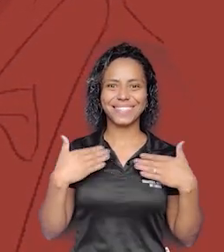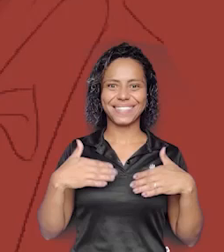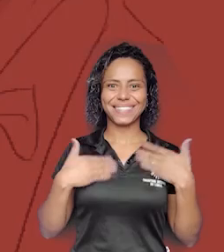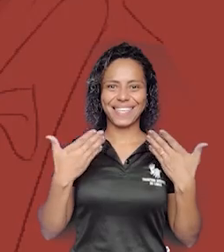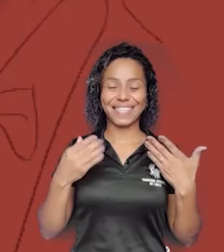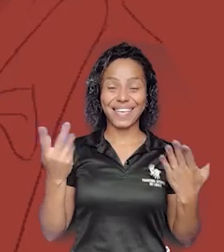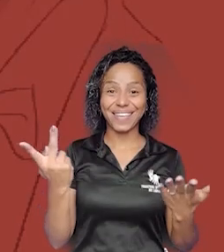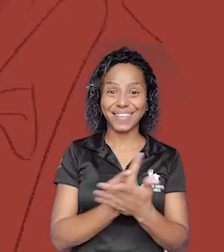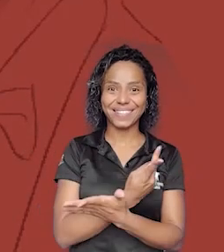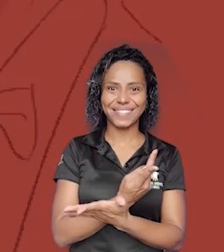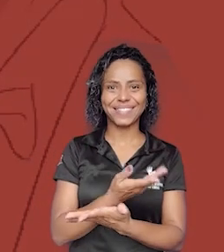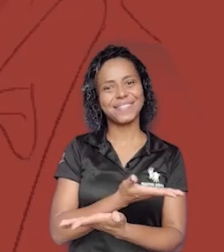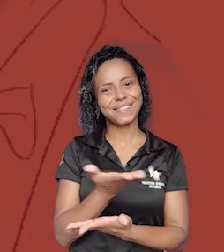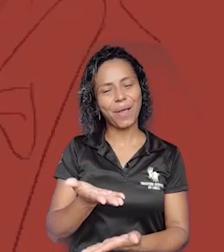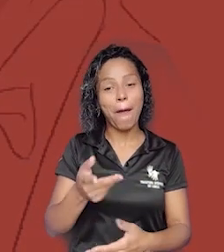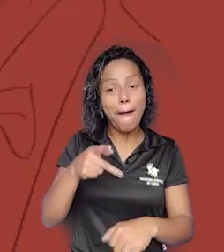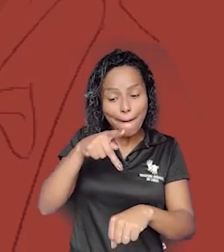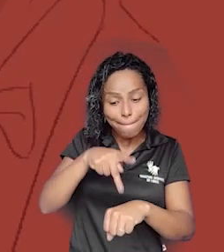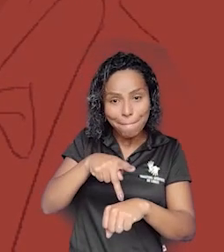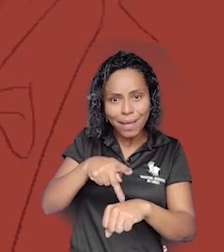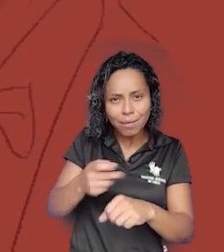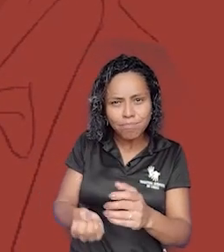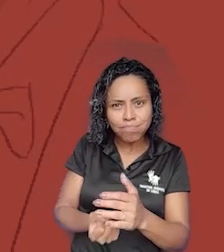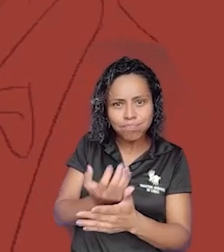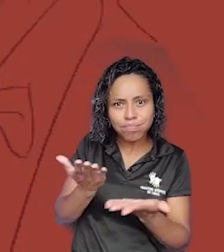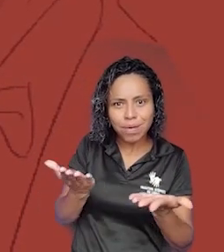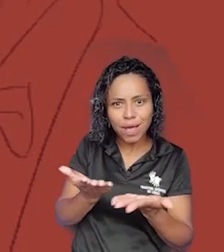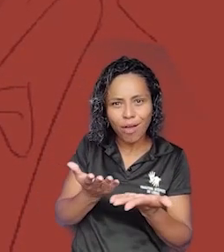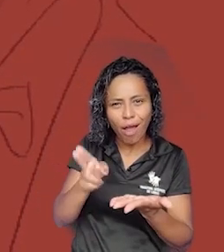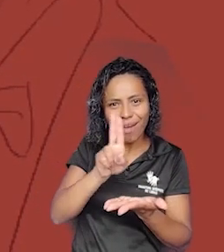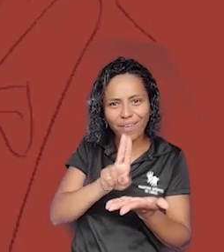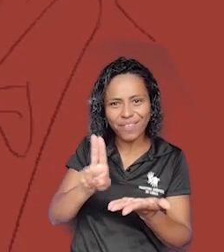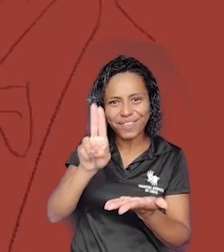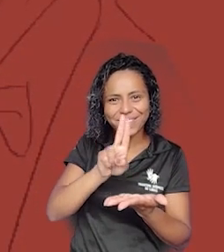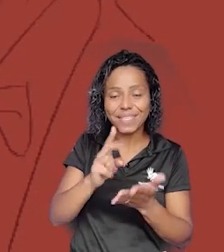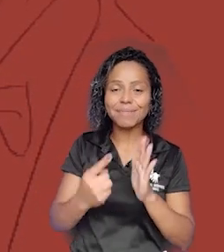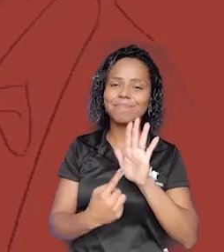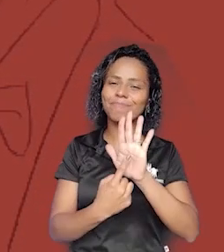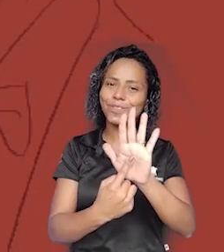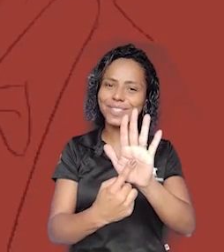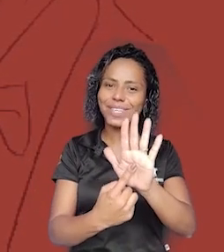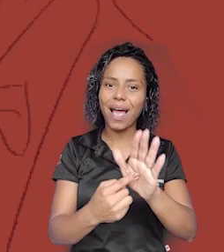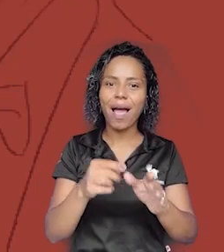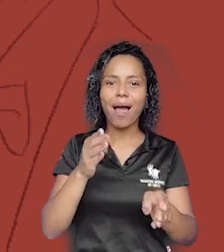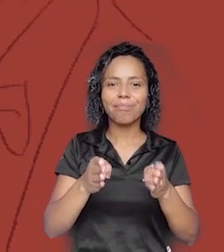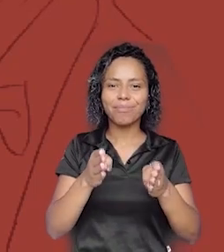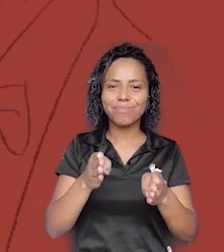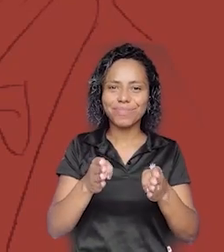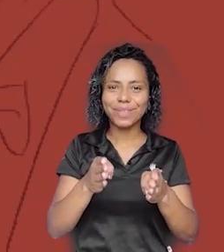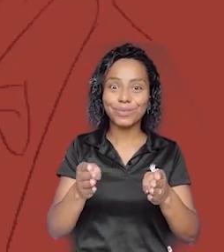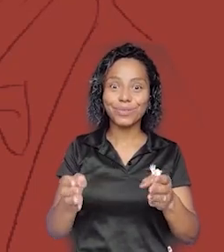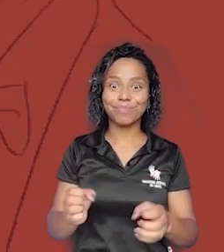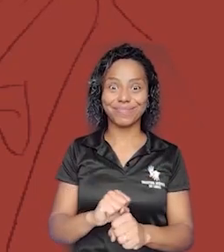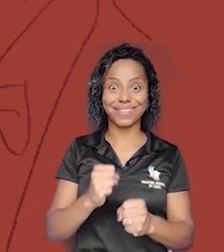que será mais uma pedra que nós colocamos no movimento da grandeza futura de Juiz de Fora.